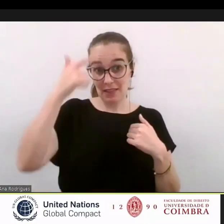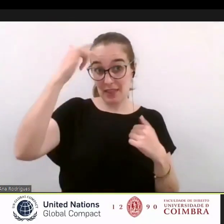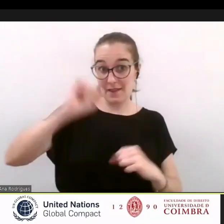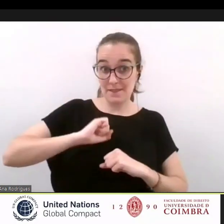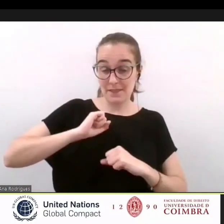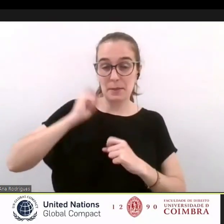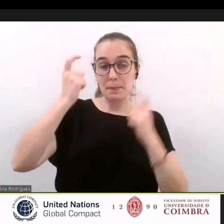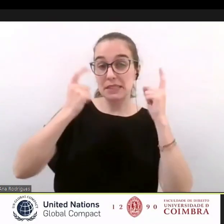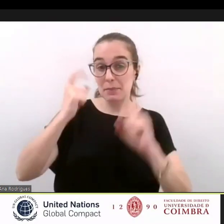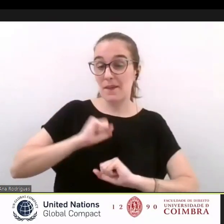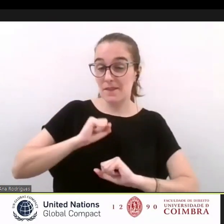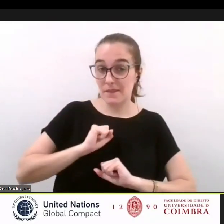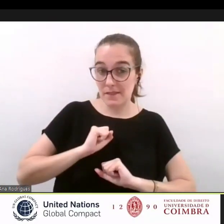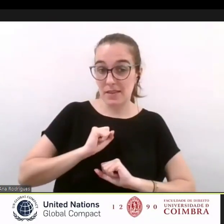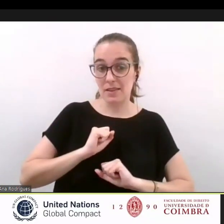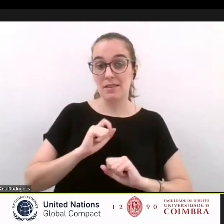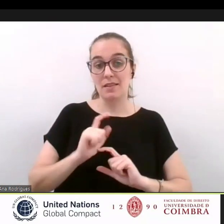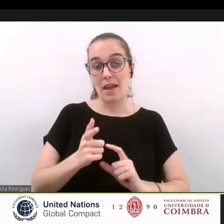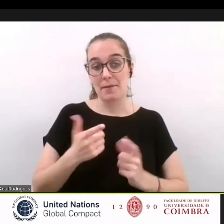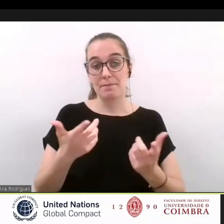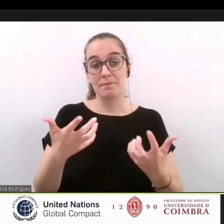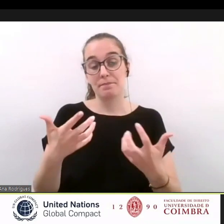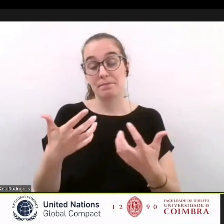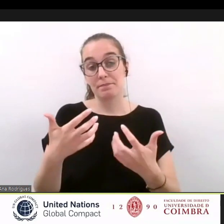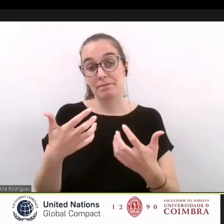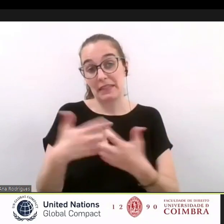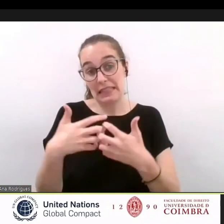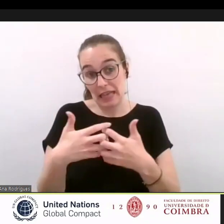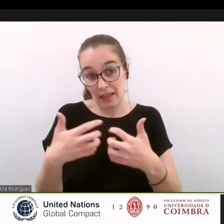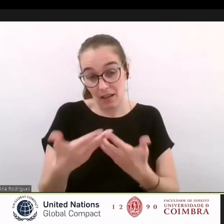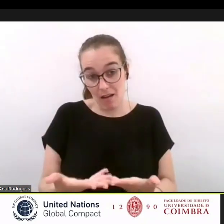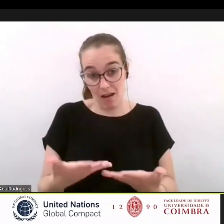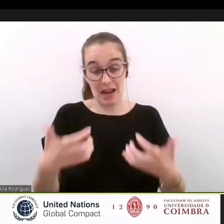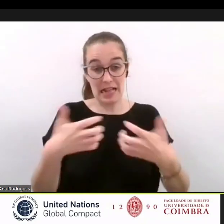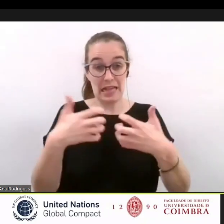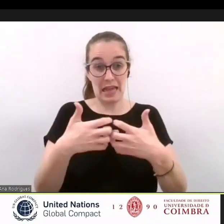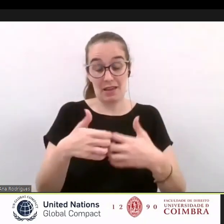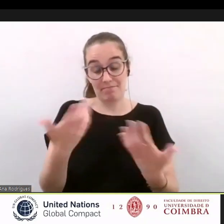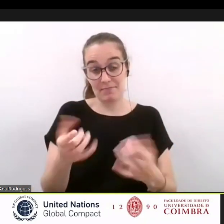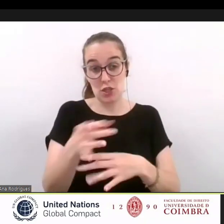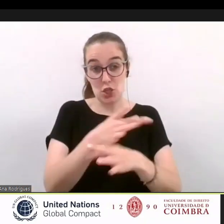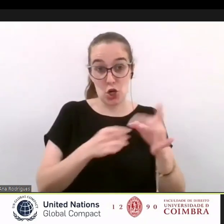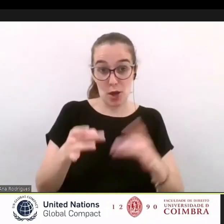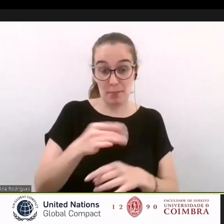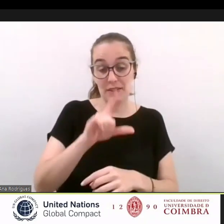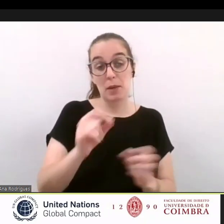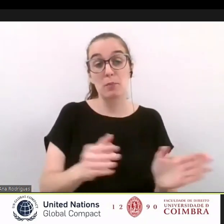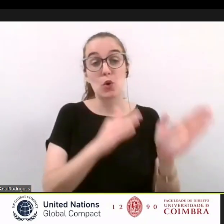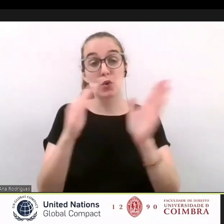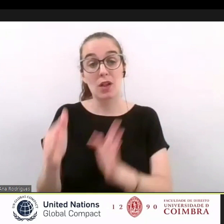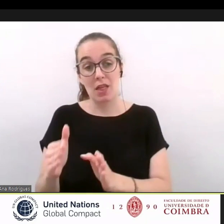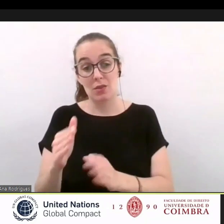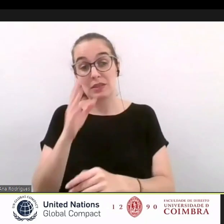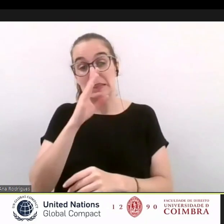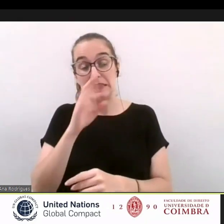meu pensamento, é o conflito bélico que estamos a viver na Europa versus a questão da